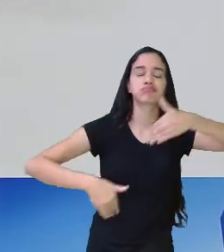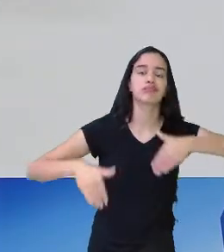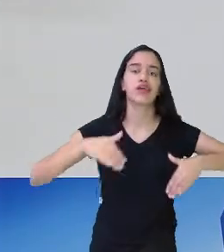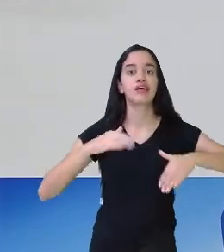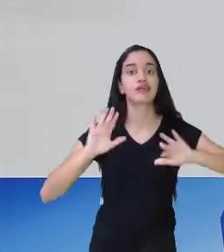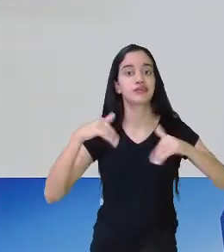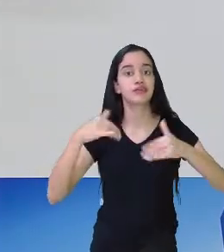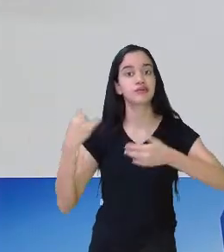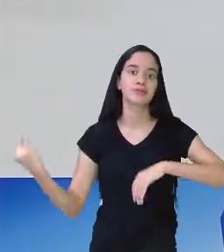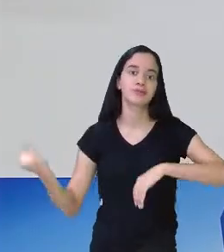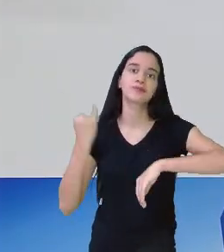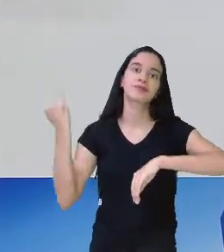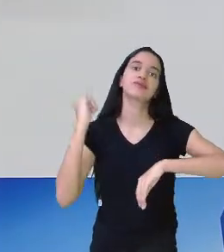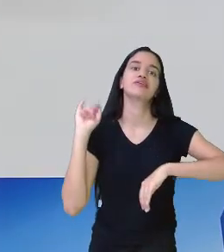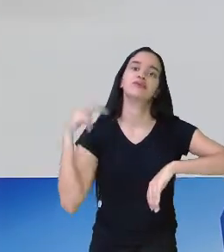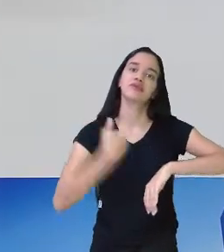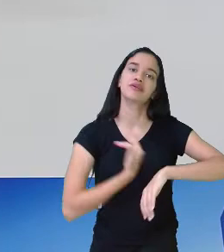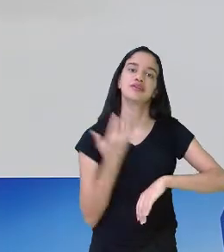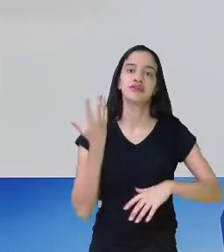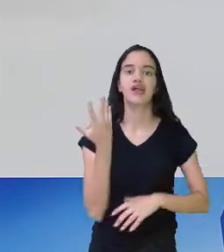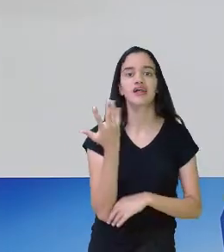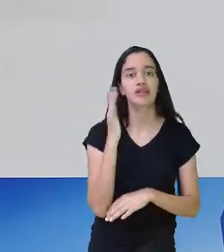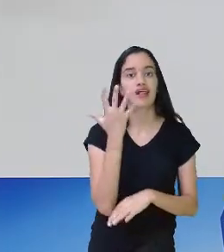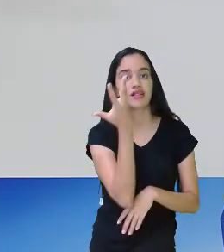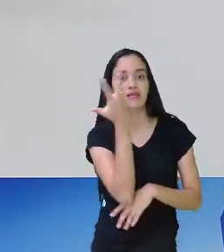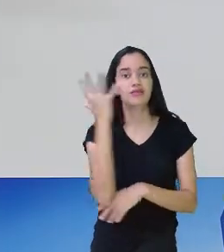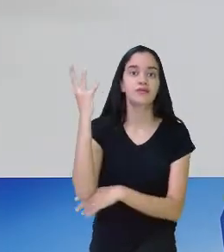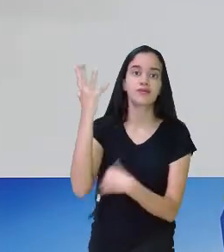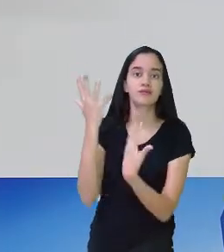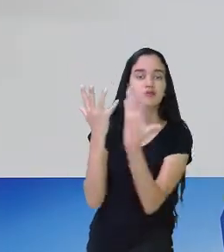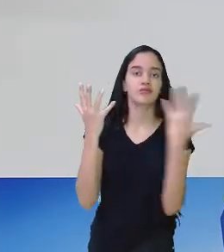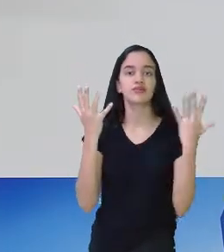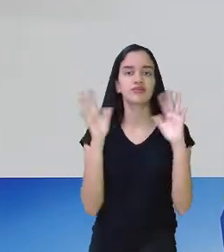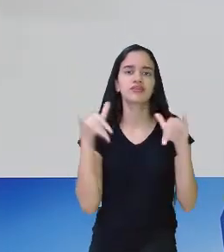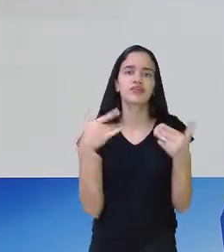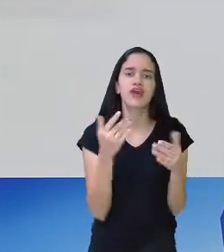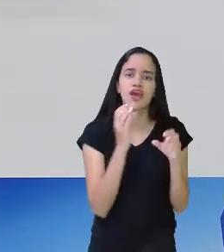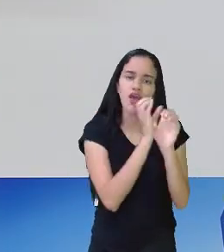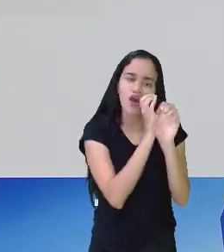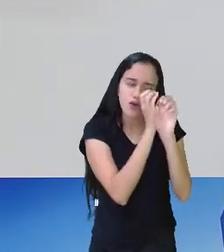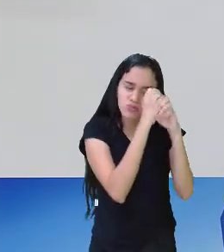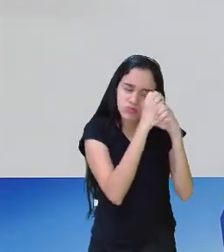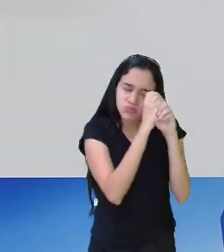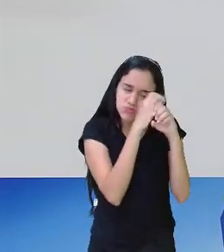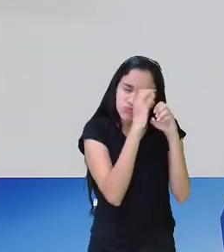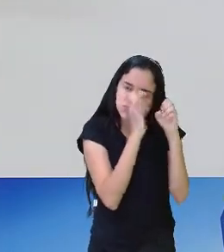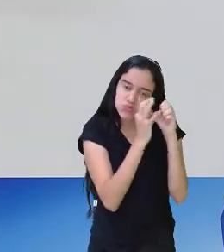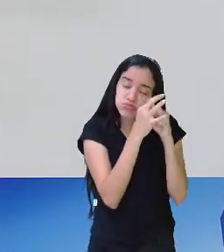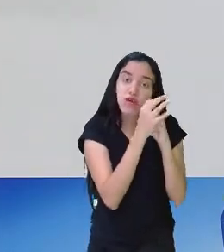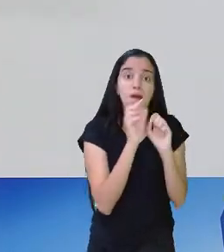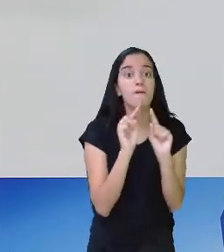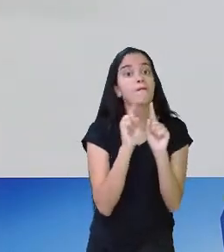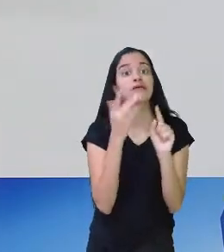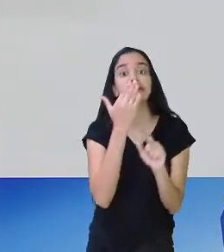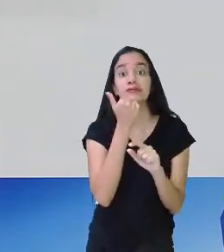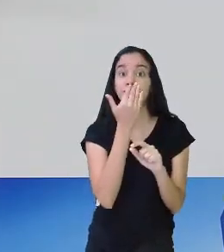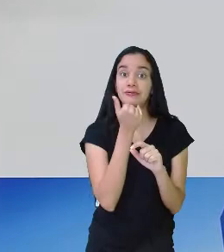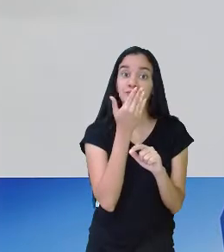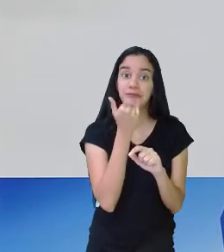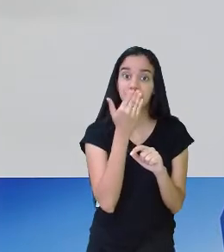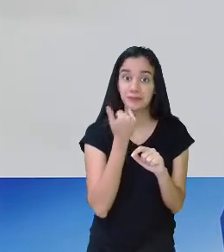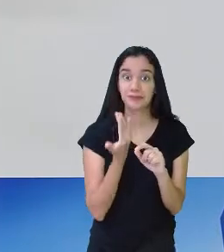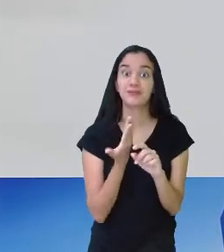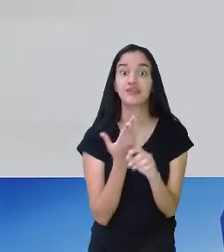muito importante para a nossa natureza, tá certo? E os protozoários são seres microscópicos, mas eles também servem de alimento para